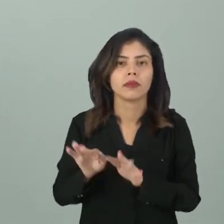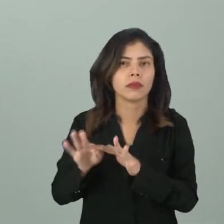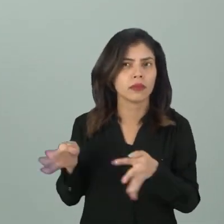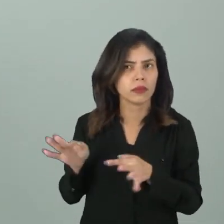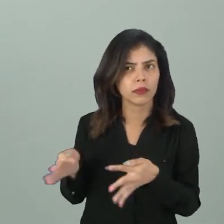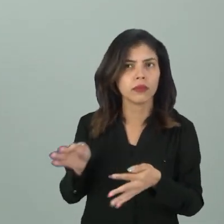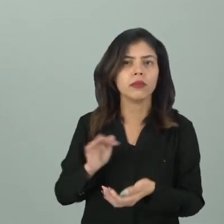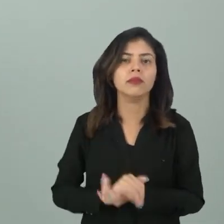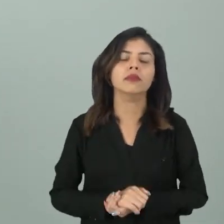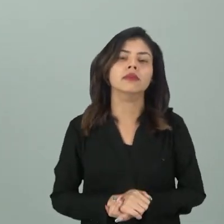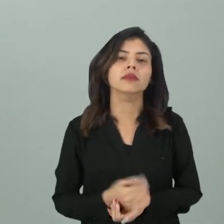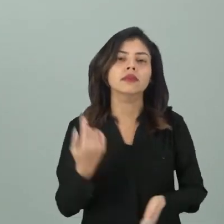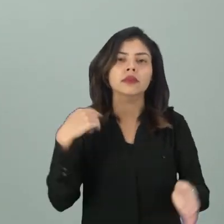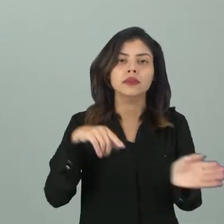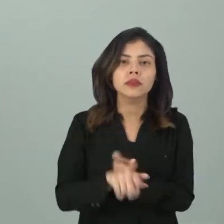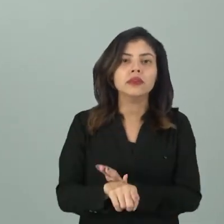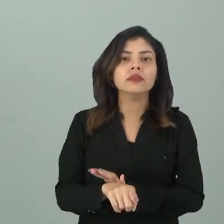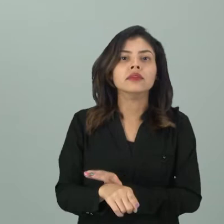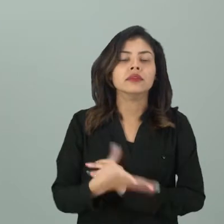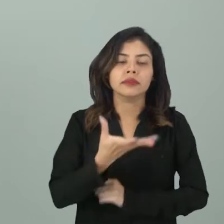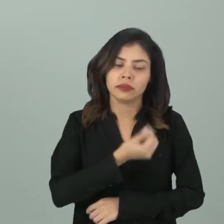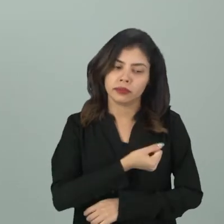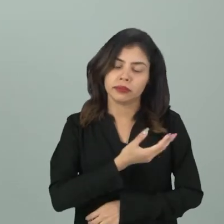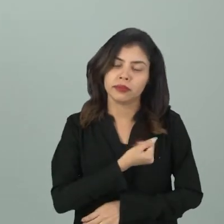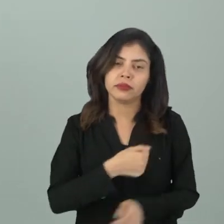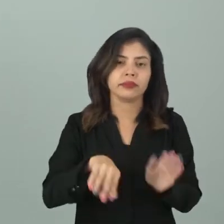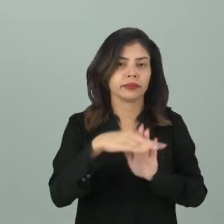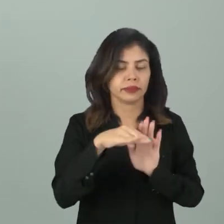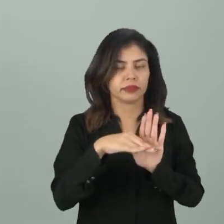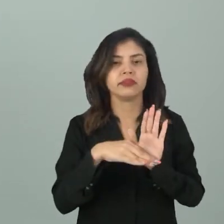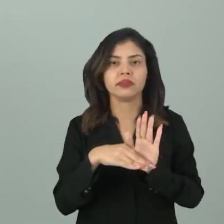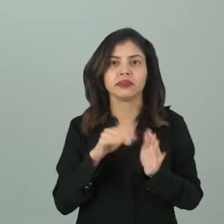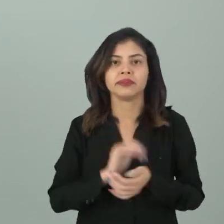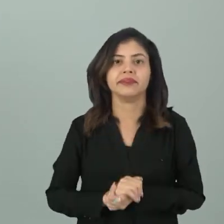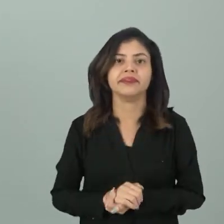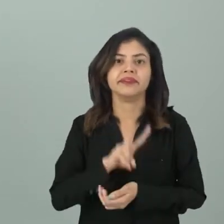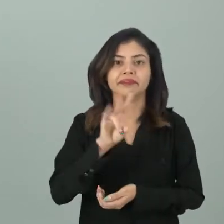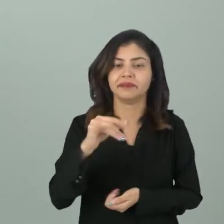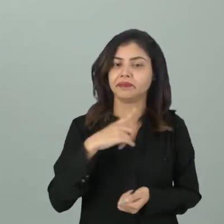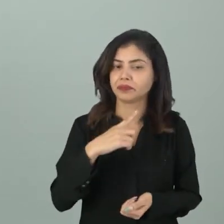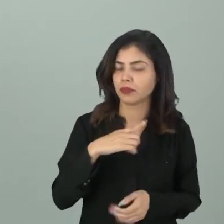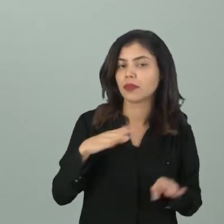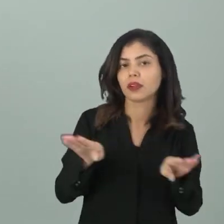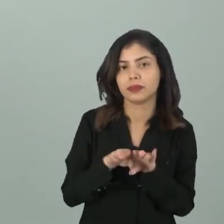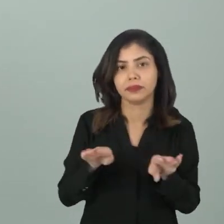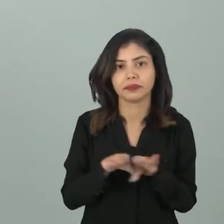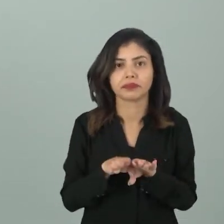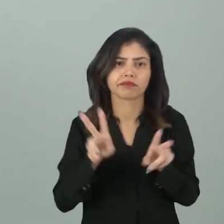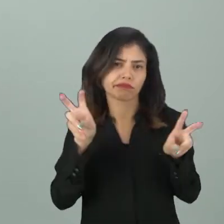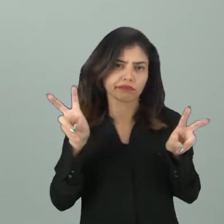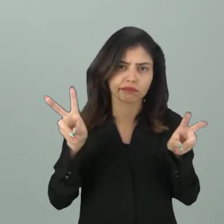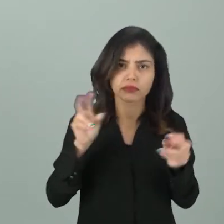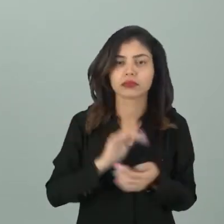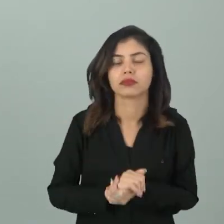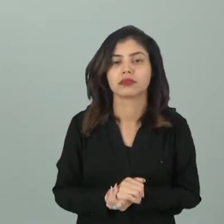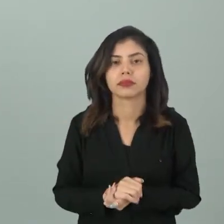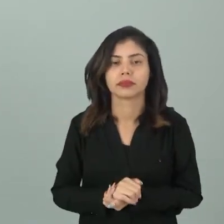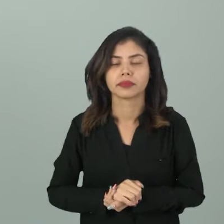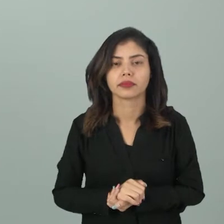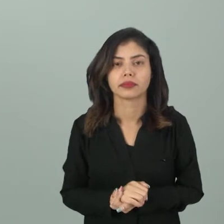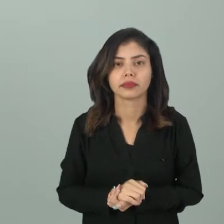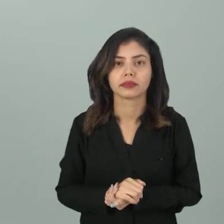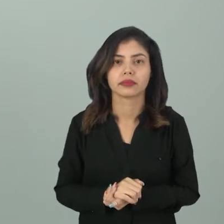simples perguntas enumeradas, e aí vai depender muito da temática que você está construindo essa